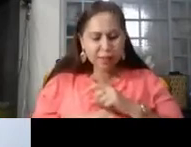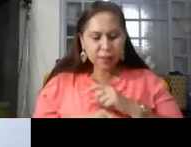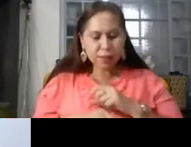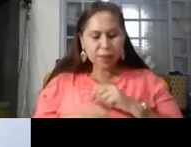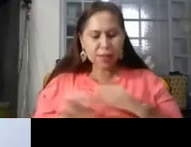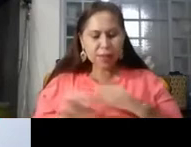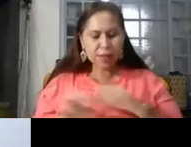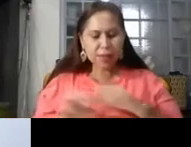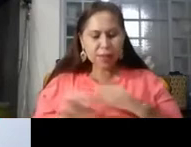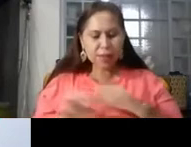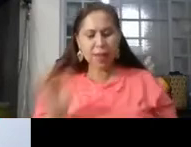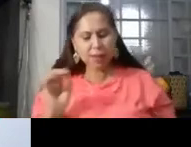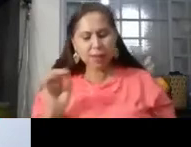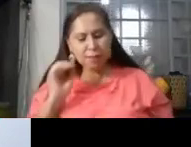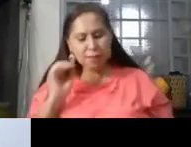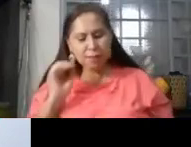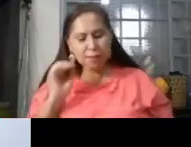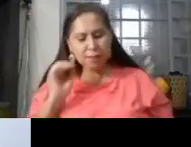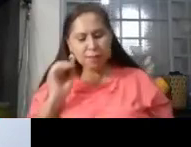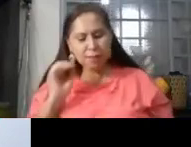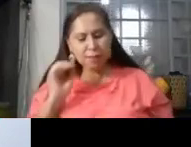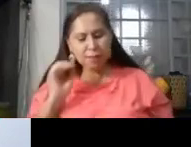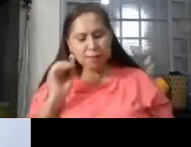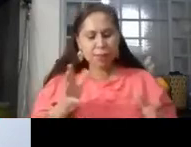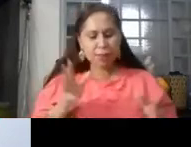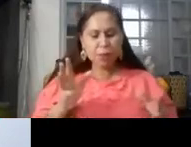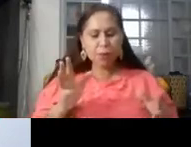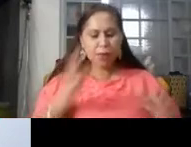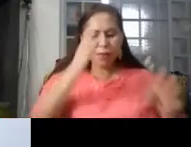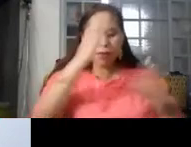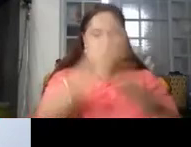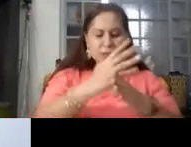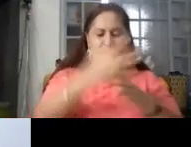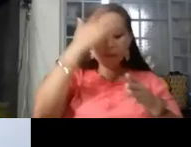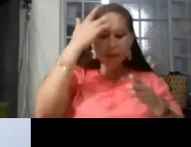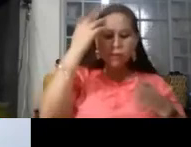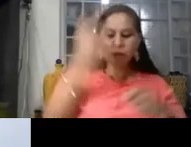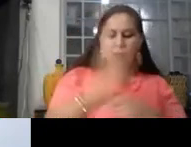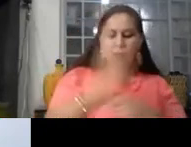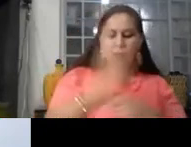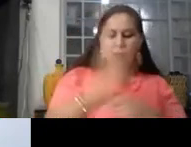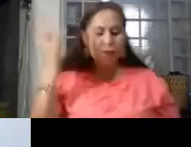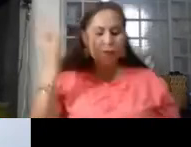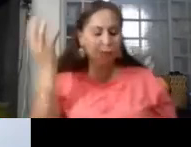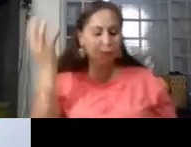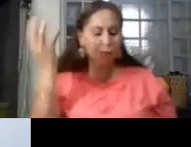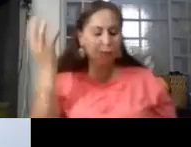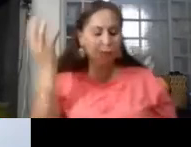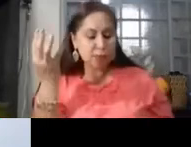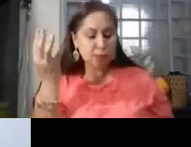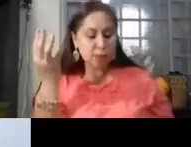né? Que no caso é a ordem sintática na Libras. Em português, eu encontrei a pessoa que você procurava